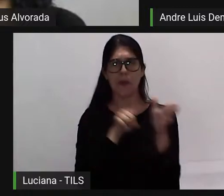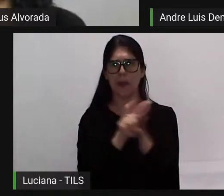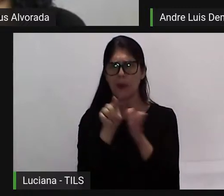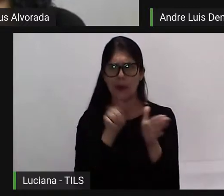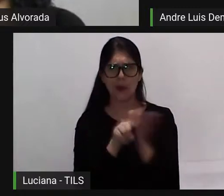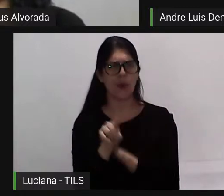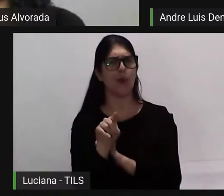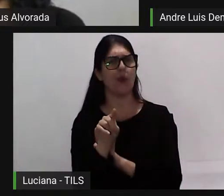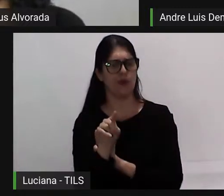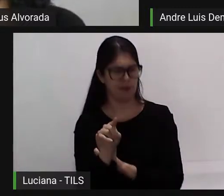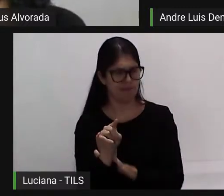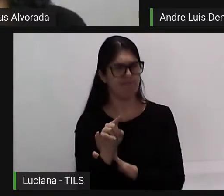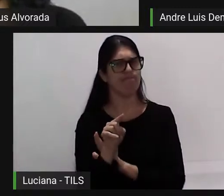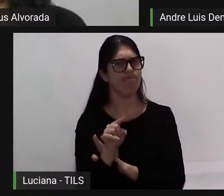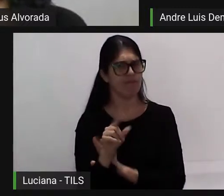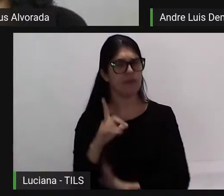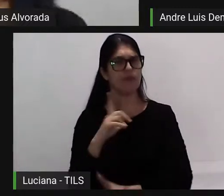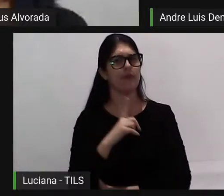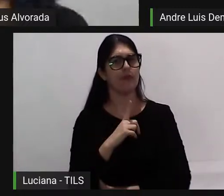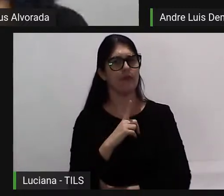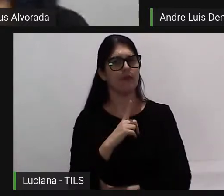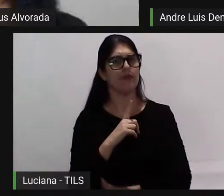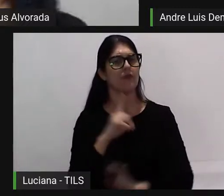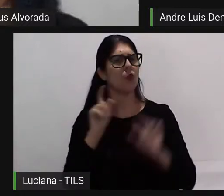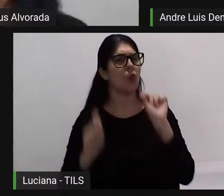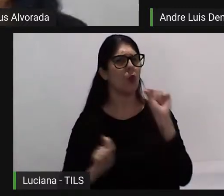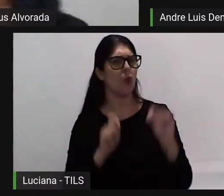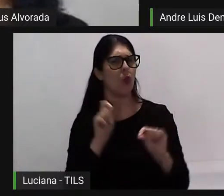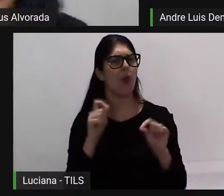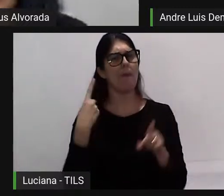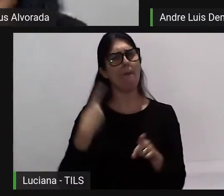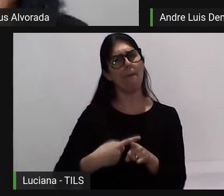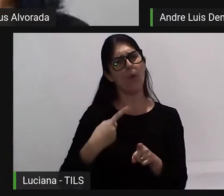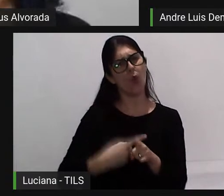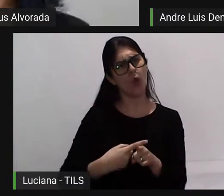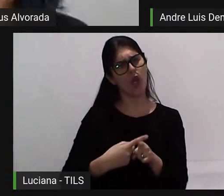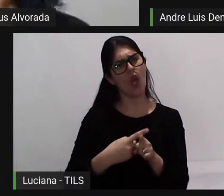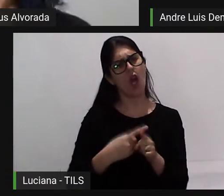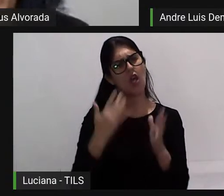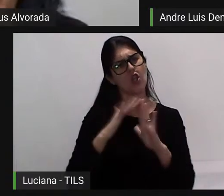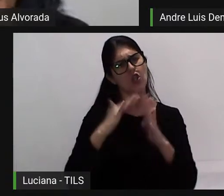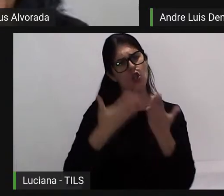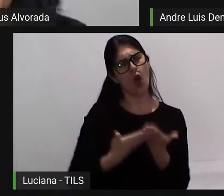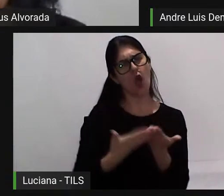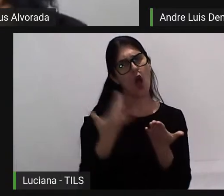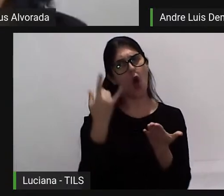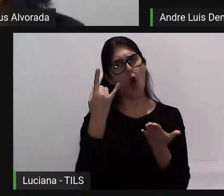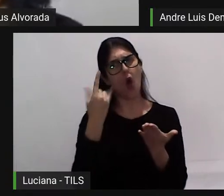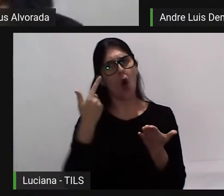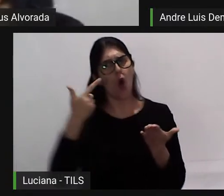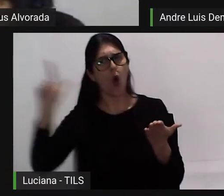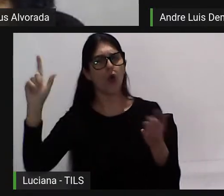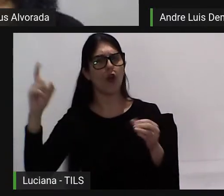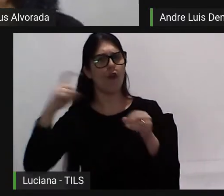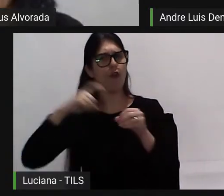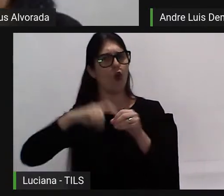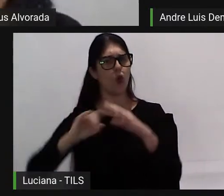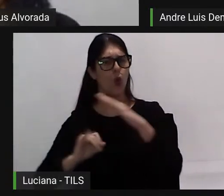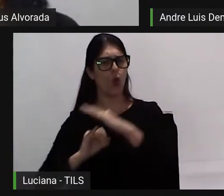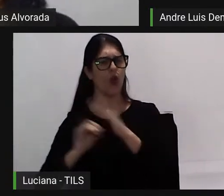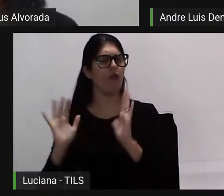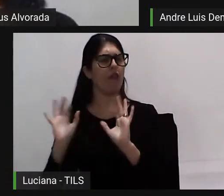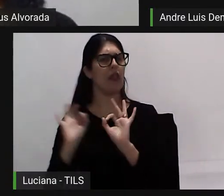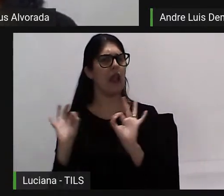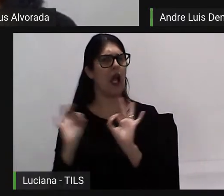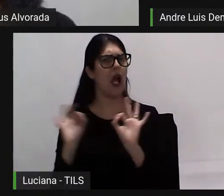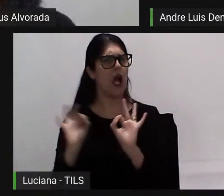que nos passaram ali, que é: por que as outras escolas voltaram e o IFE não? As demais perguntas serão